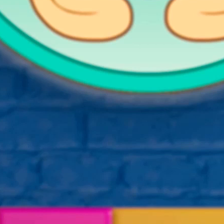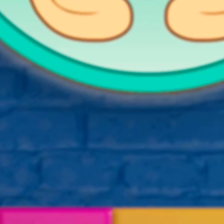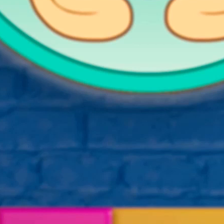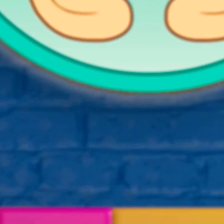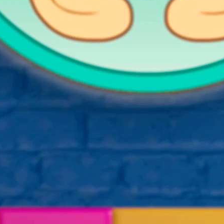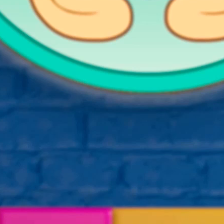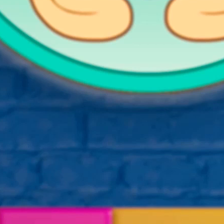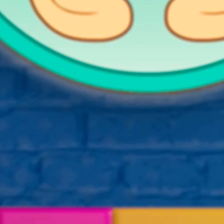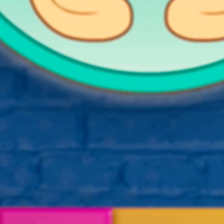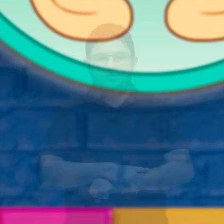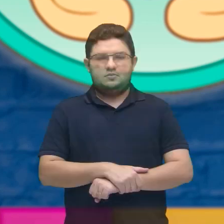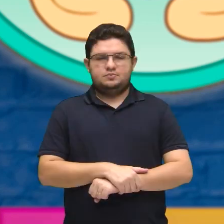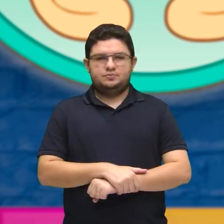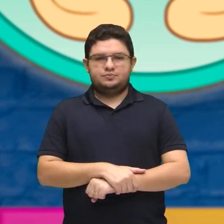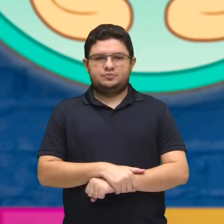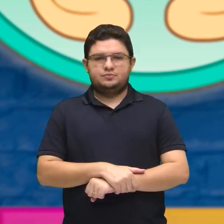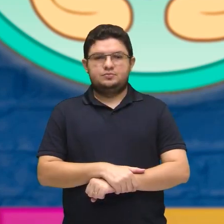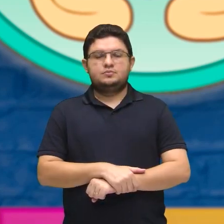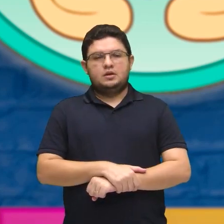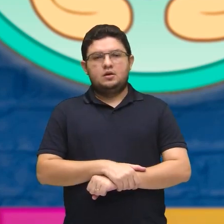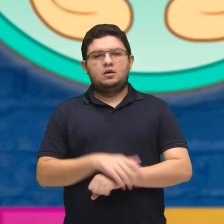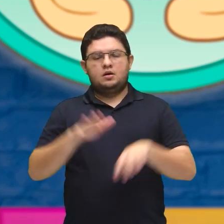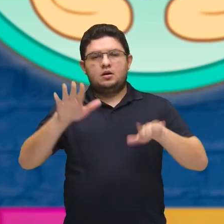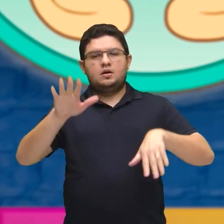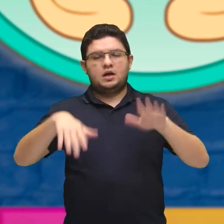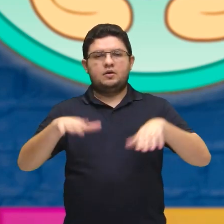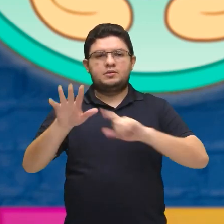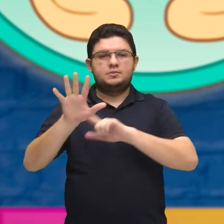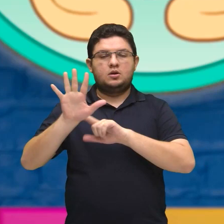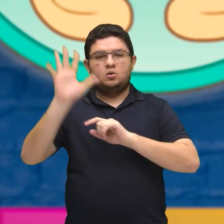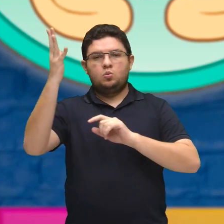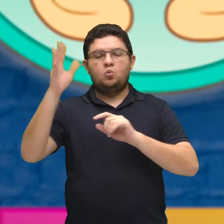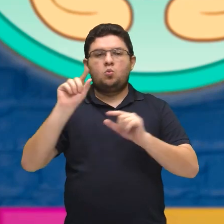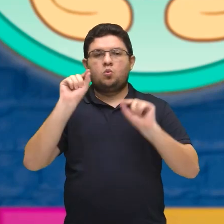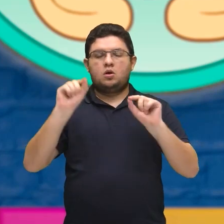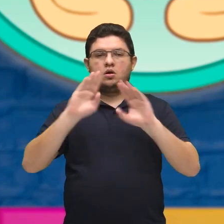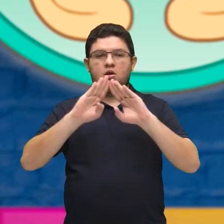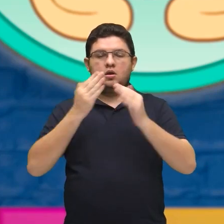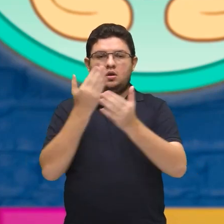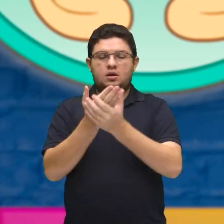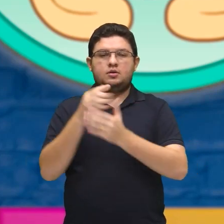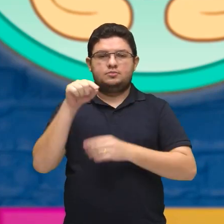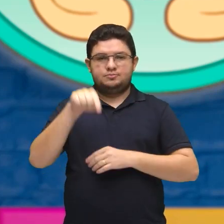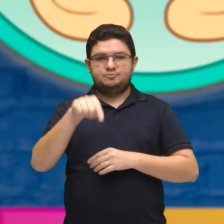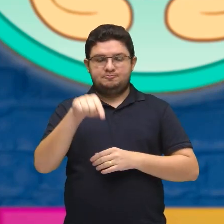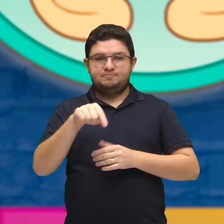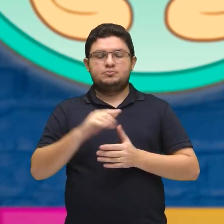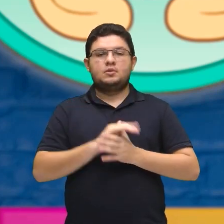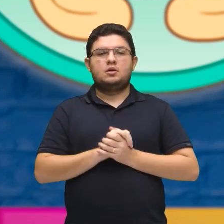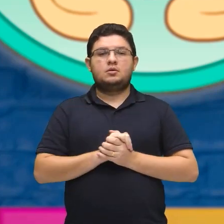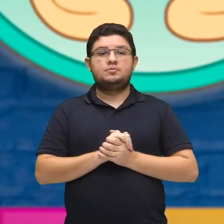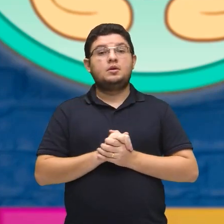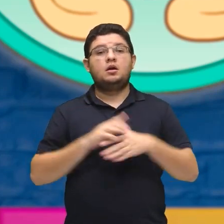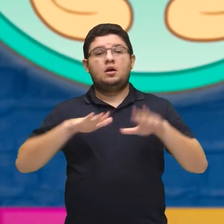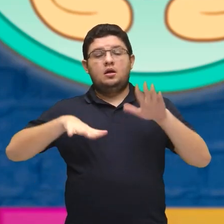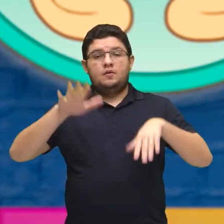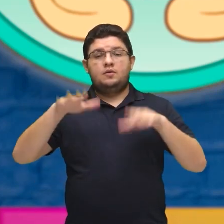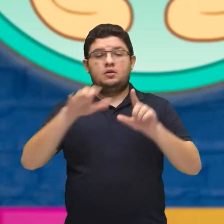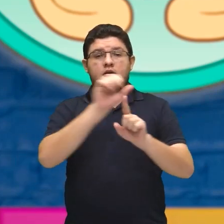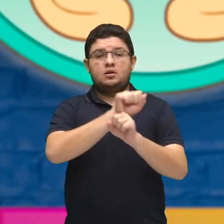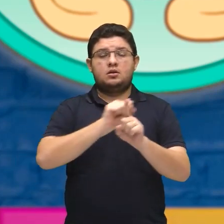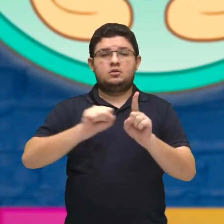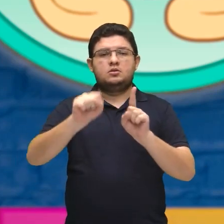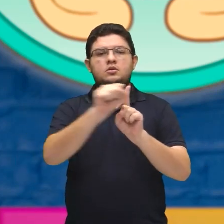padrões de beleza e comportamentos ditados pela sociedade vão aparecer aonde? Como